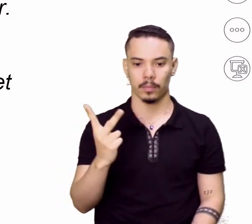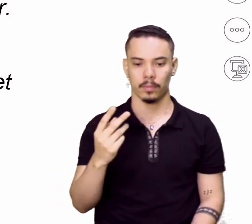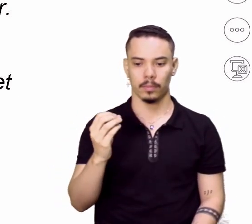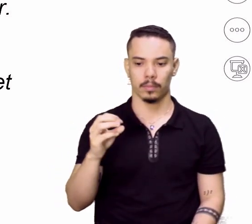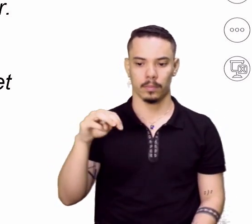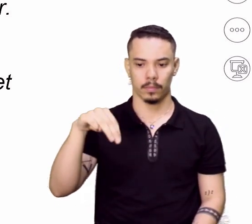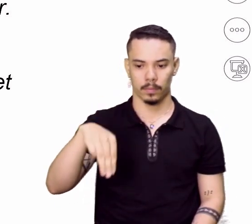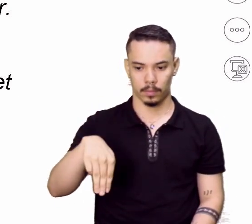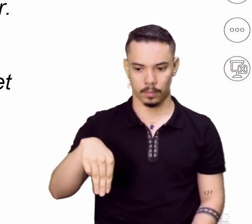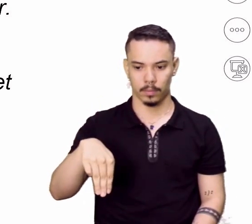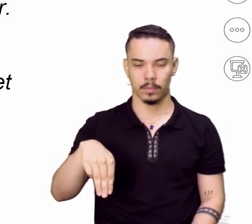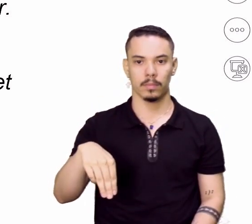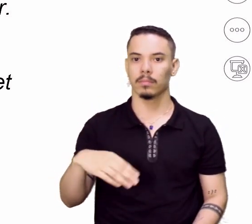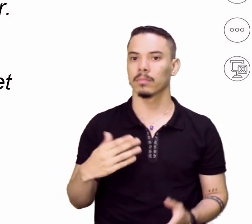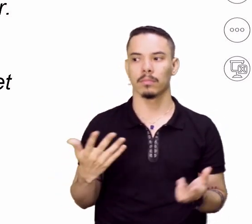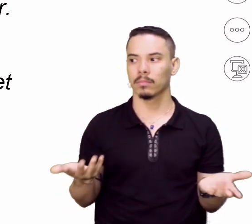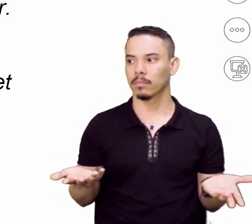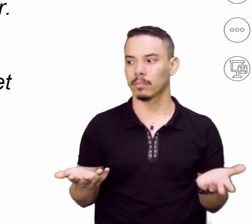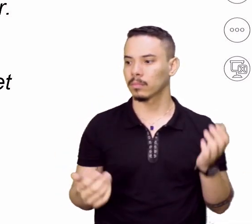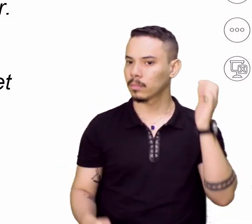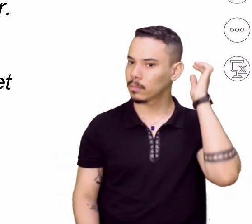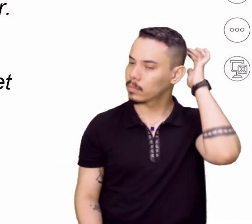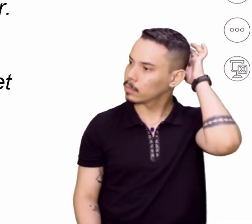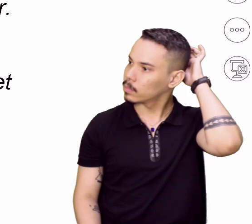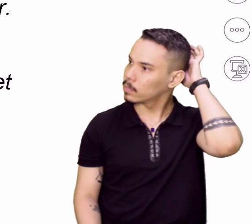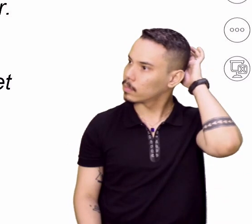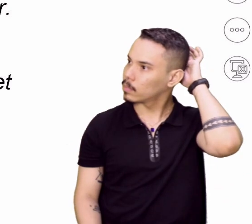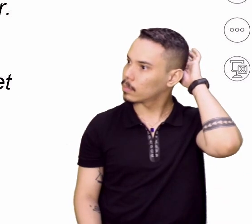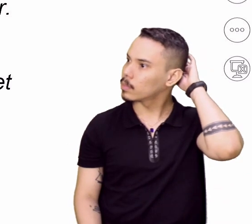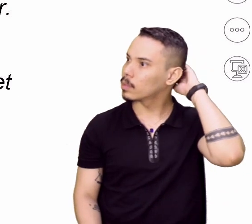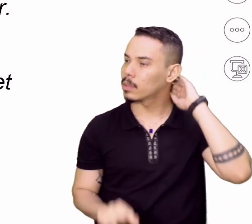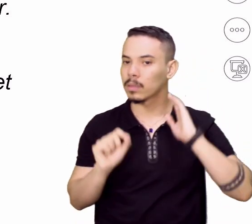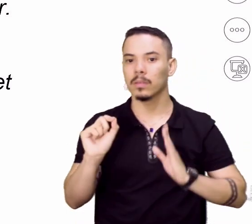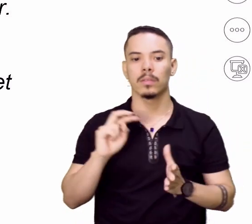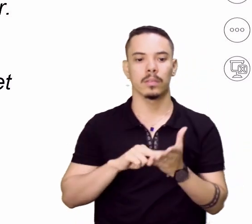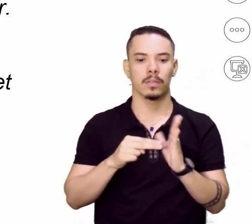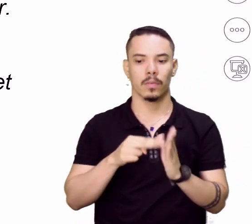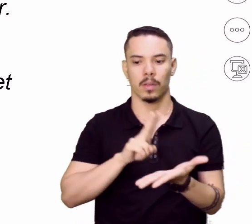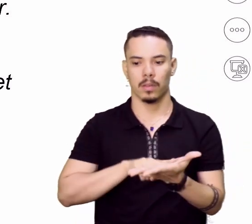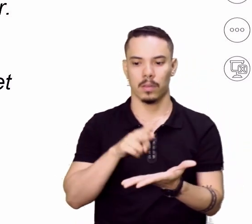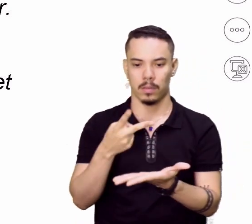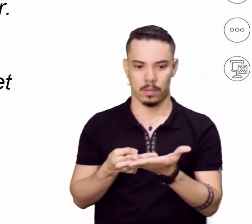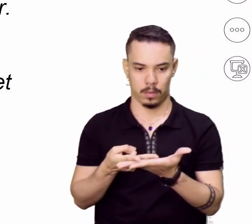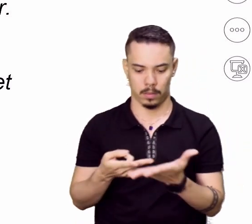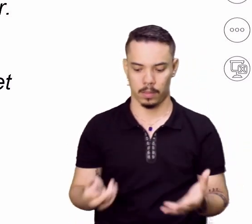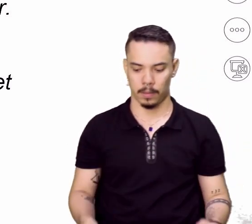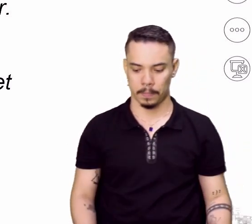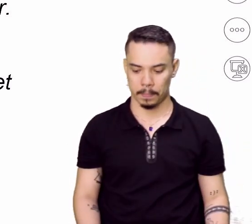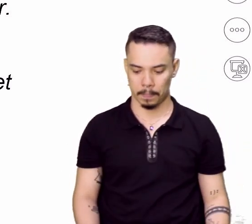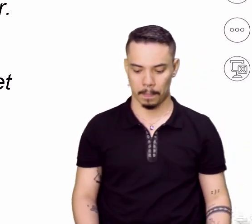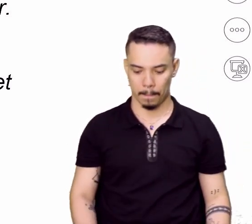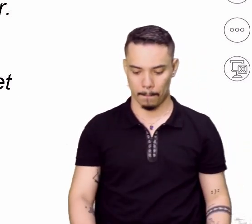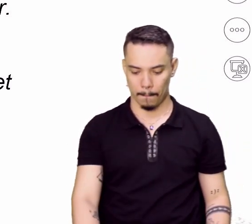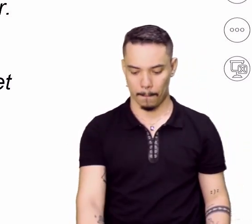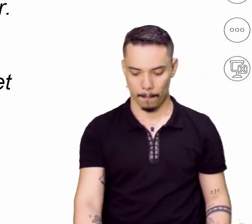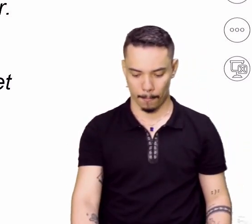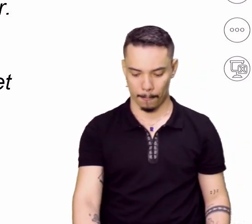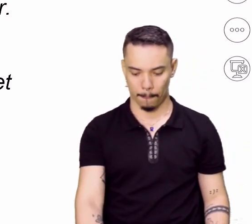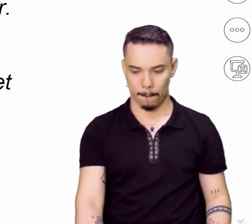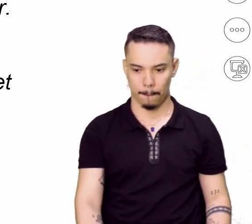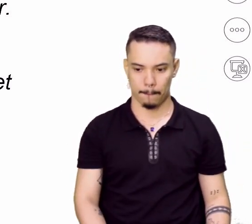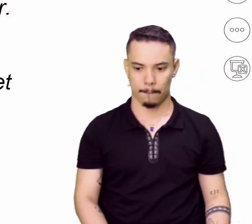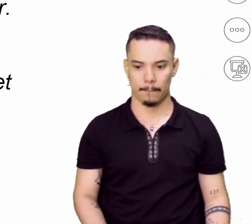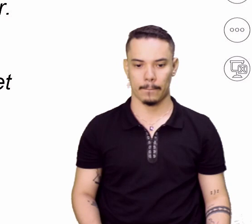vendo, qual seria a tradução desse whom? Que ele vai se relacionar com